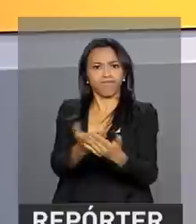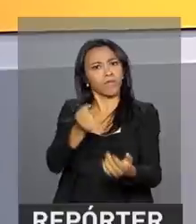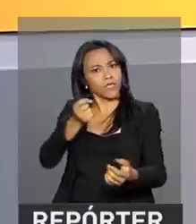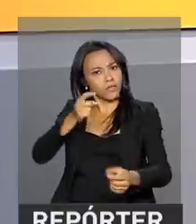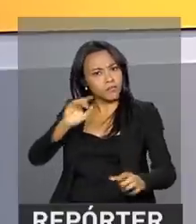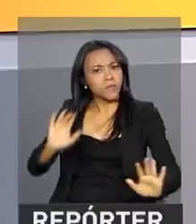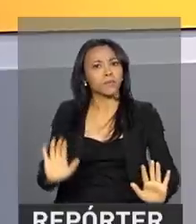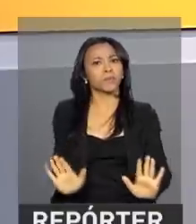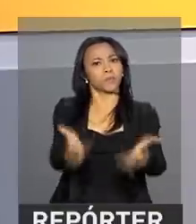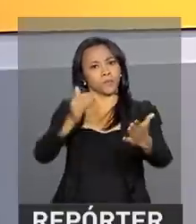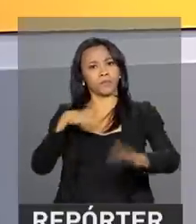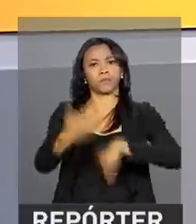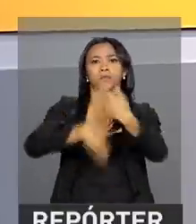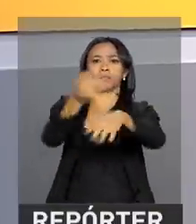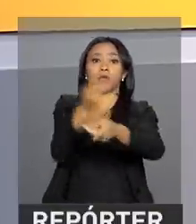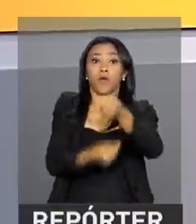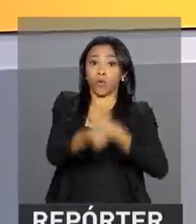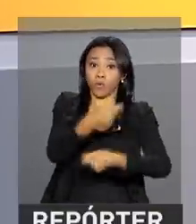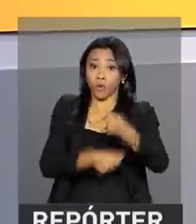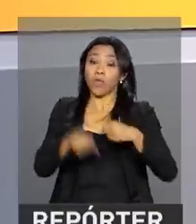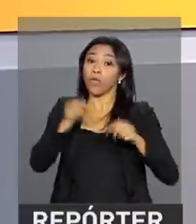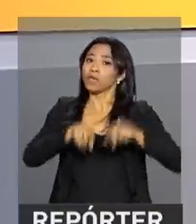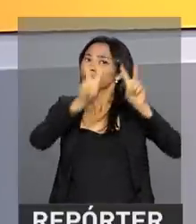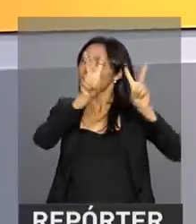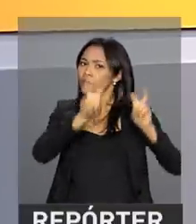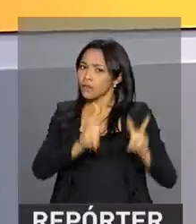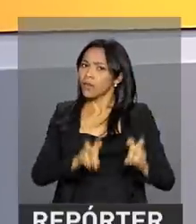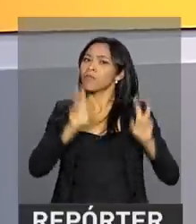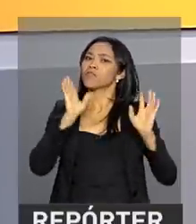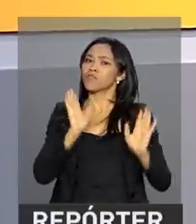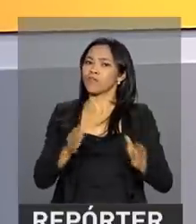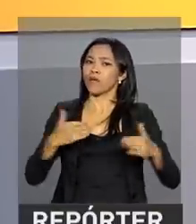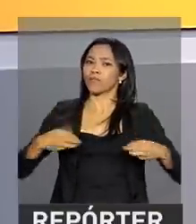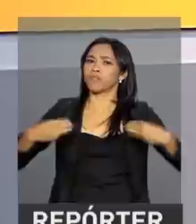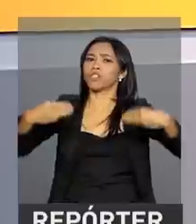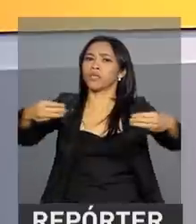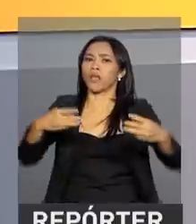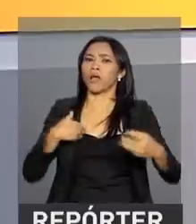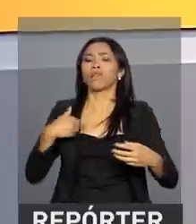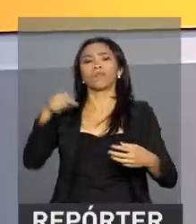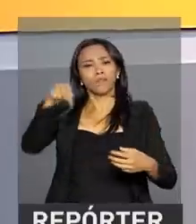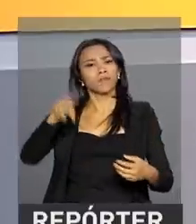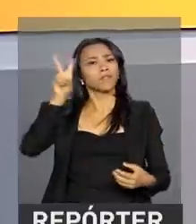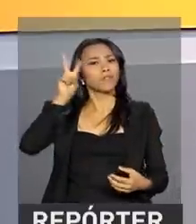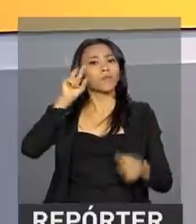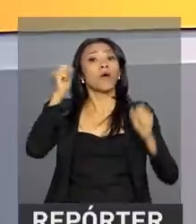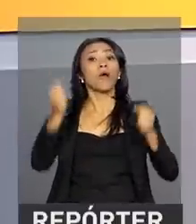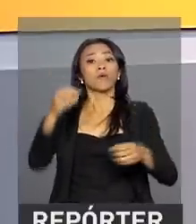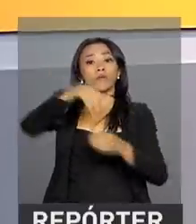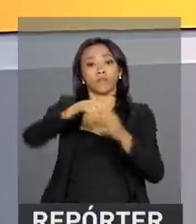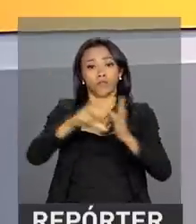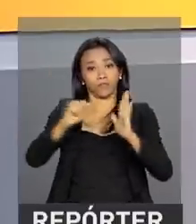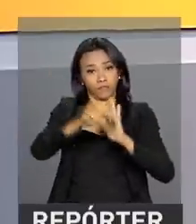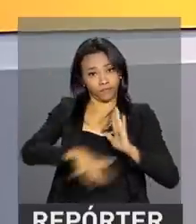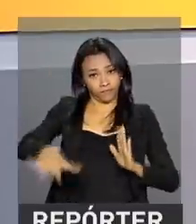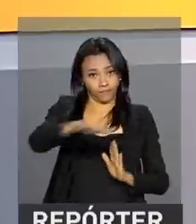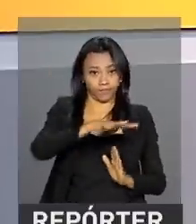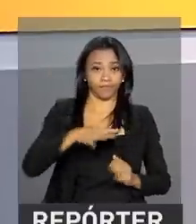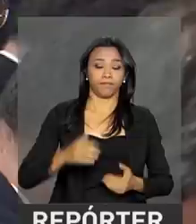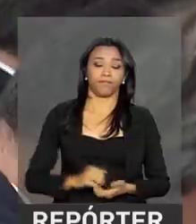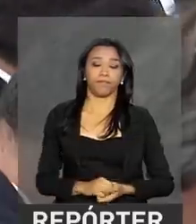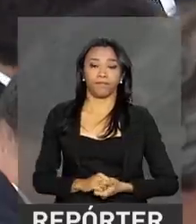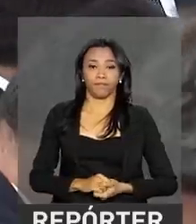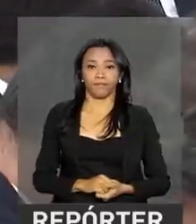econômico essas ações foram tratadas durante reunião ministerial realizada nesta segunda feira no palácio do planalto